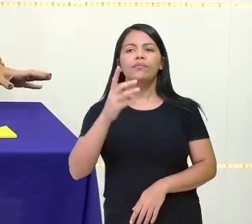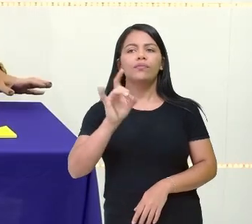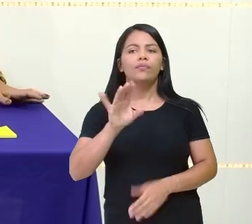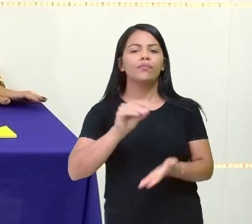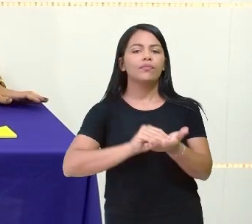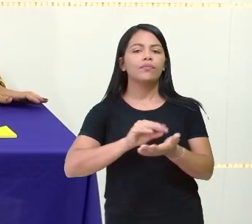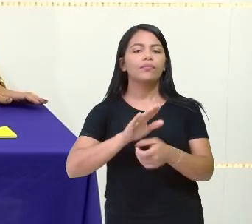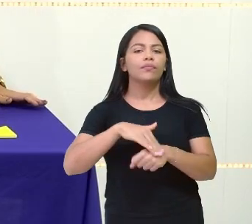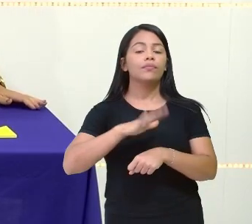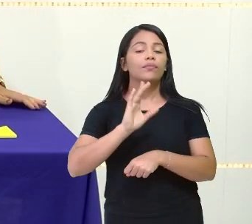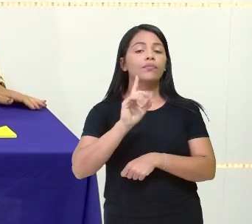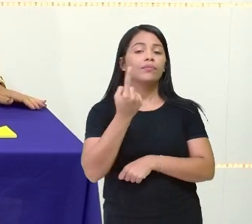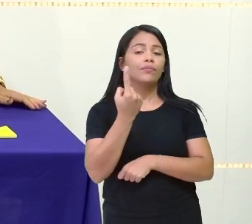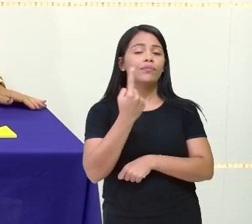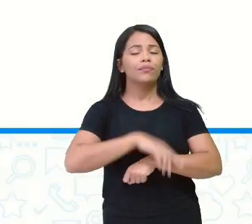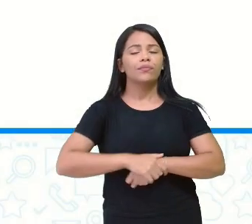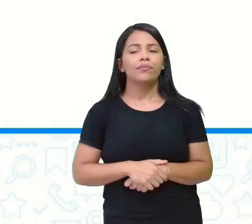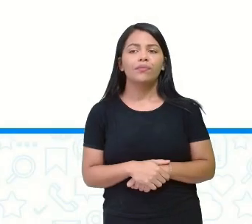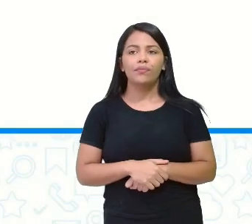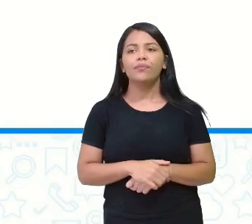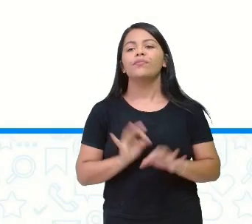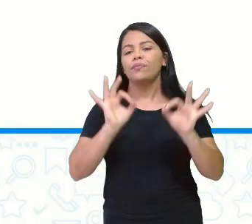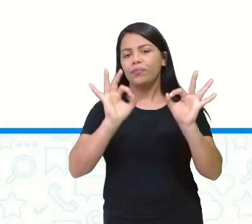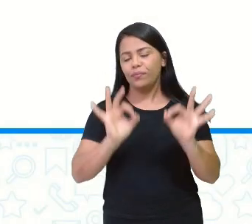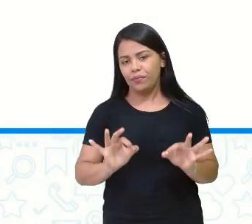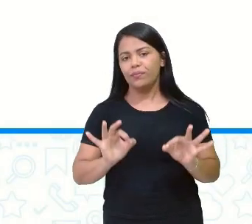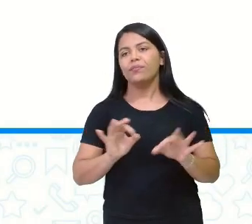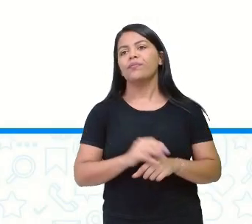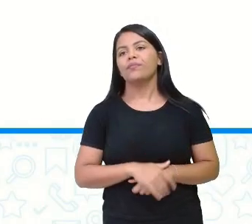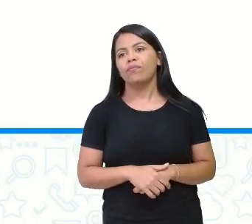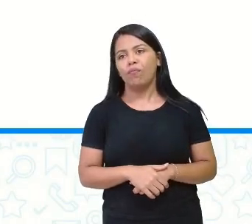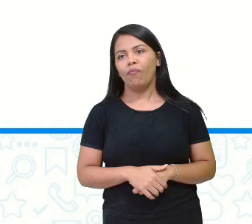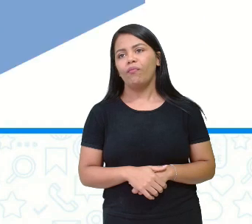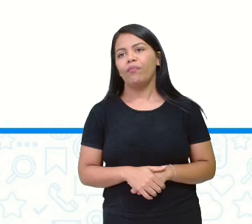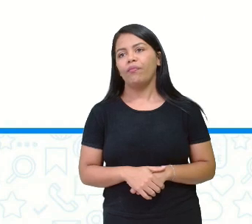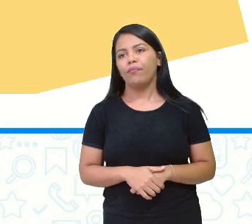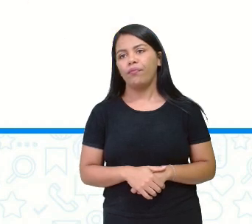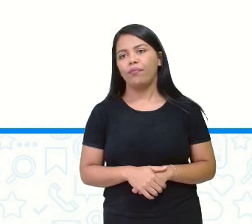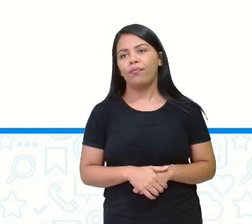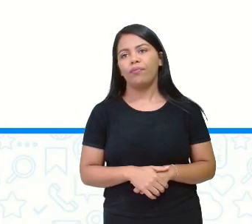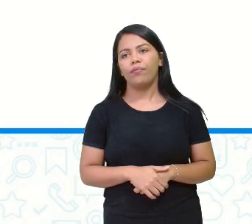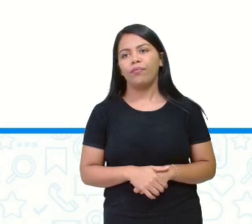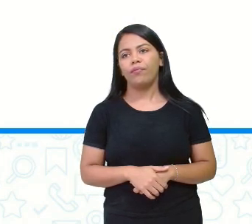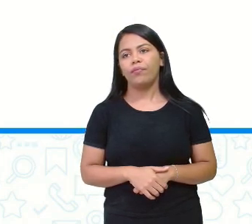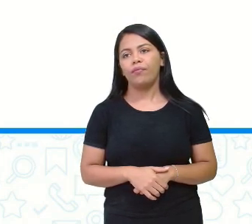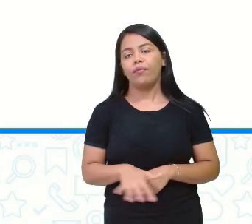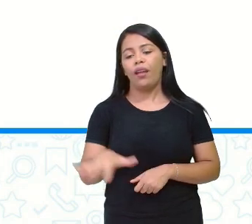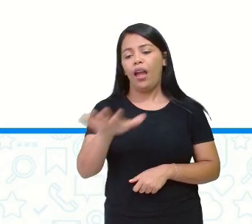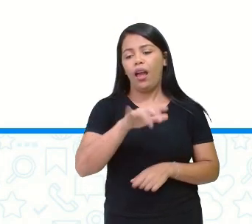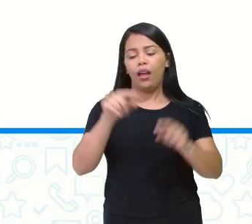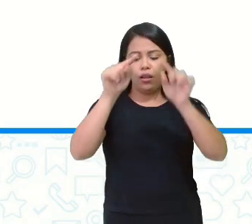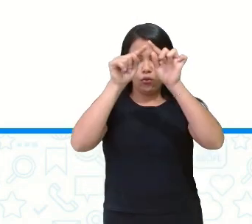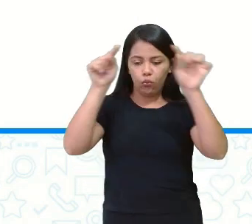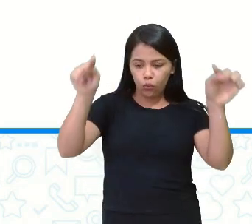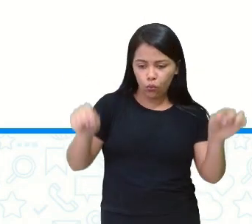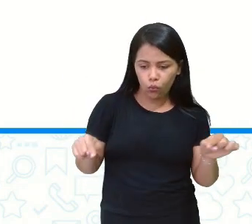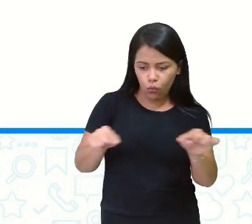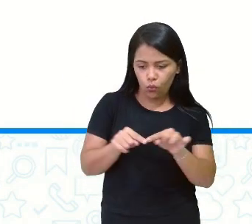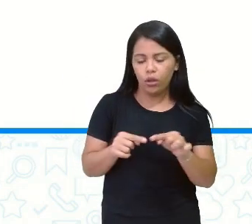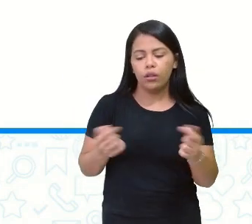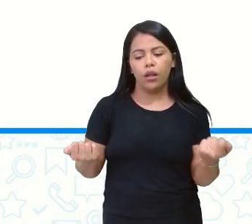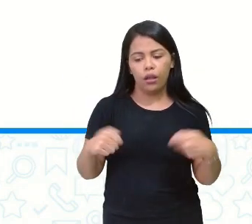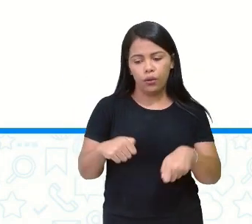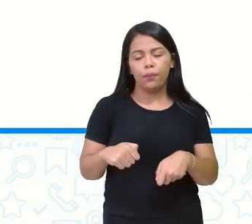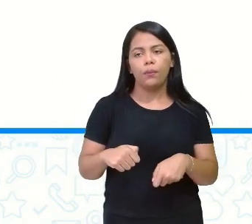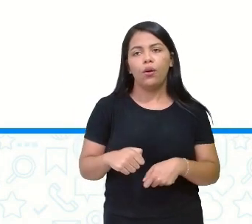falta mais uma, exatamente isso. Então, a área do quadrado, ela